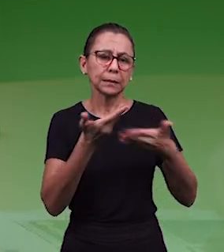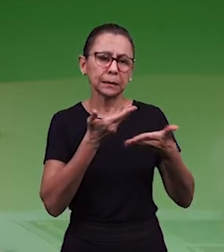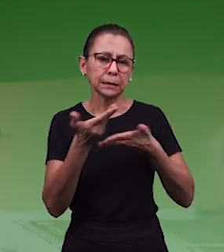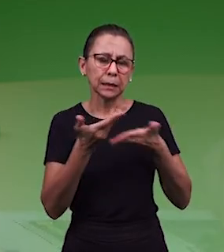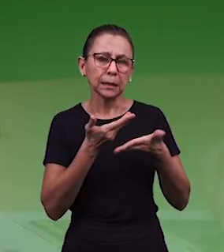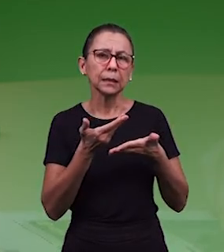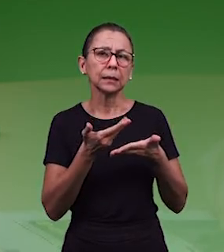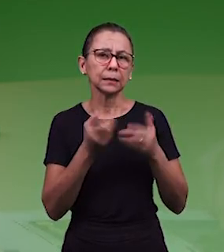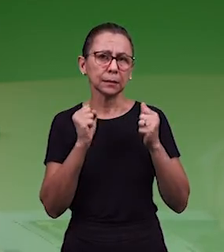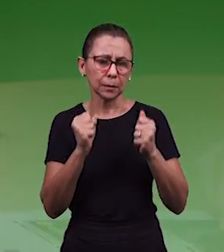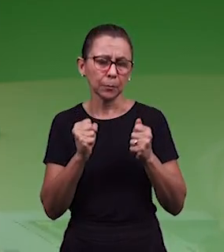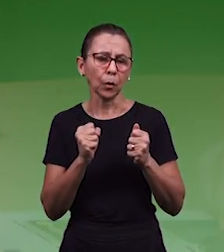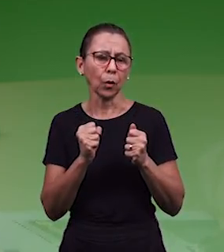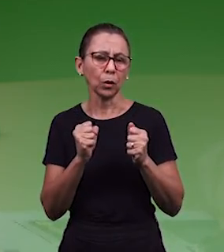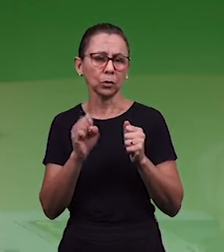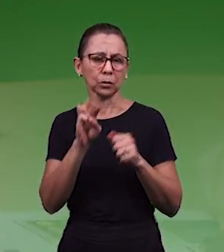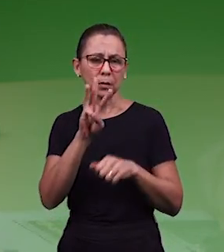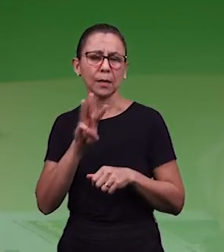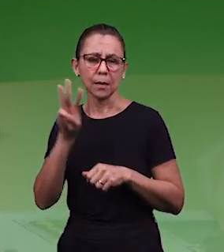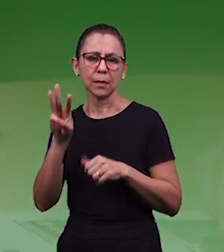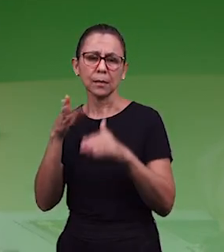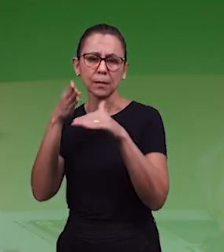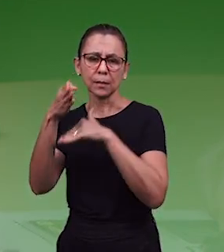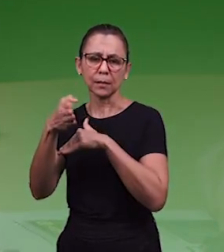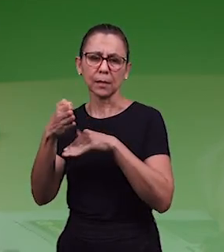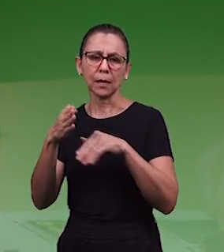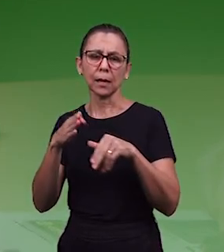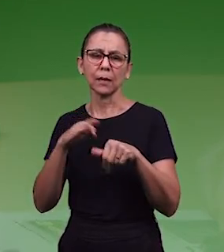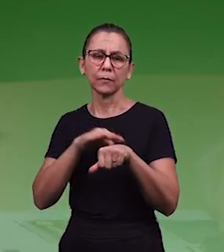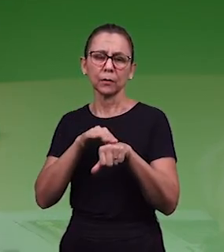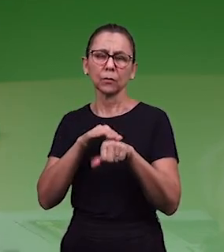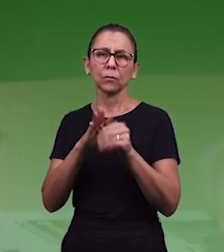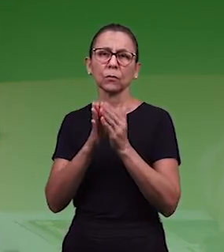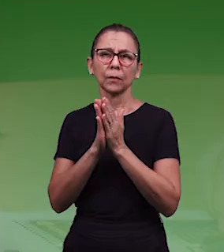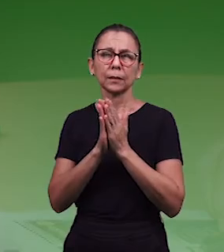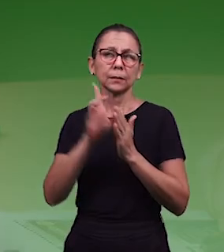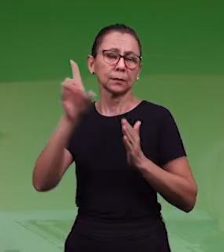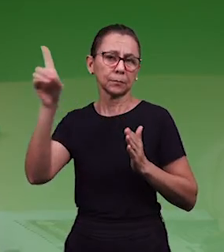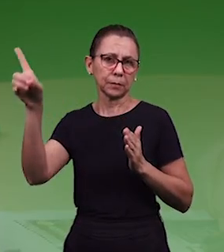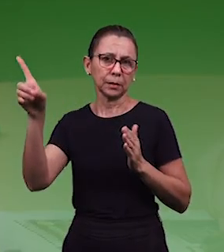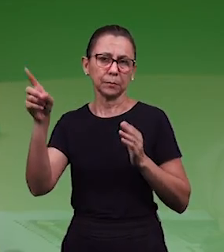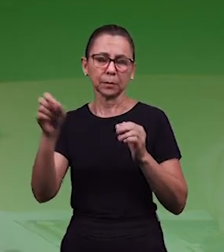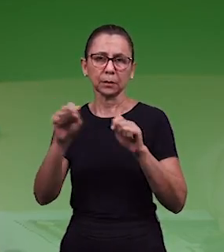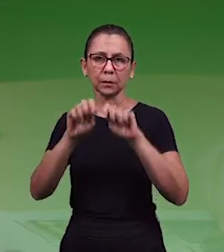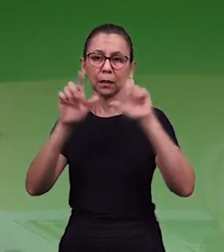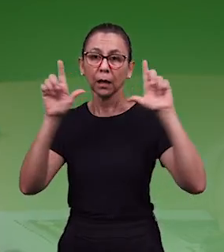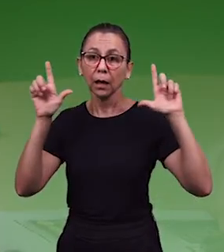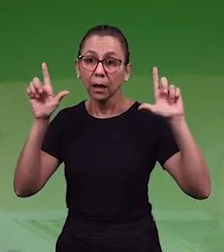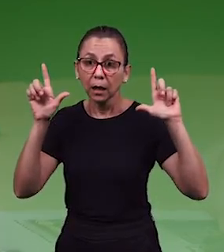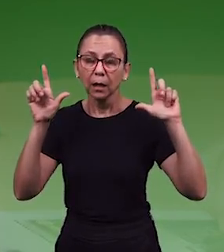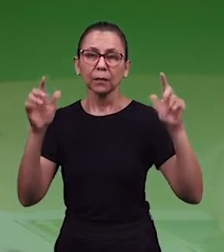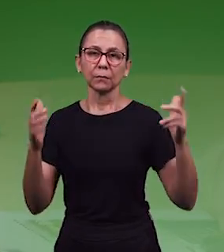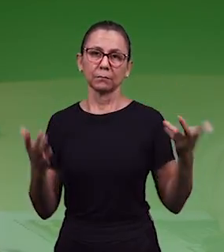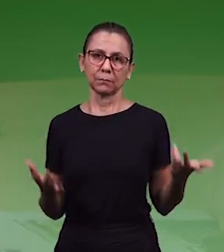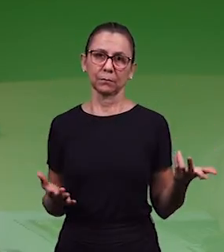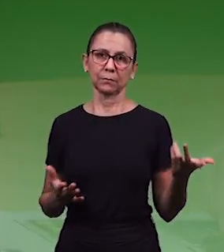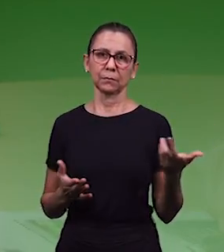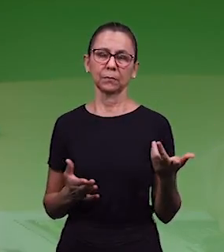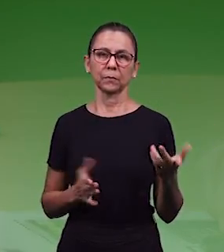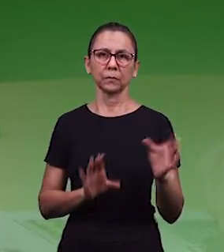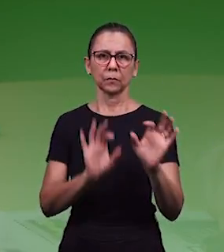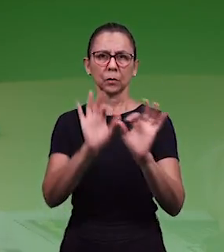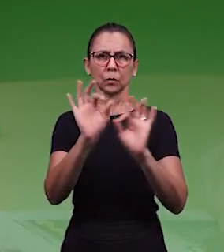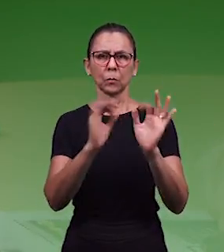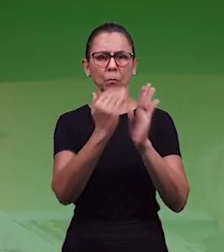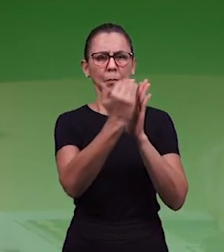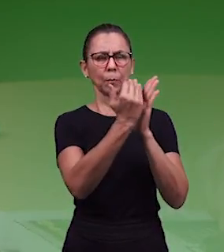material, né, que você pode acessar na Rádio Manaim e voltar e colocar em ordem, se